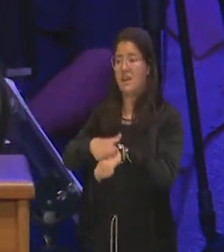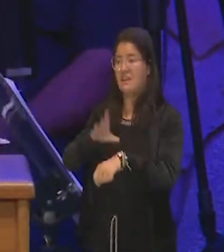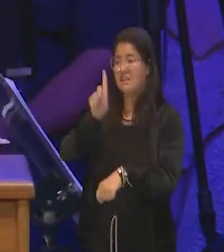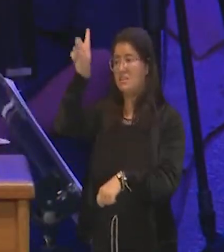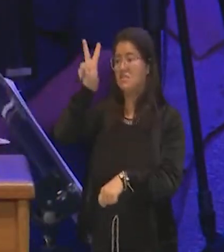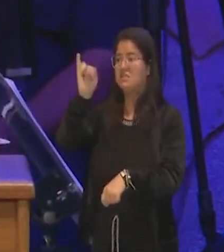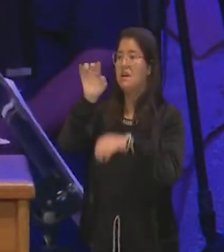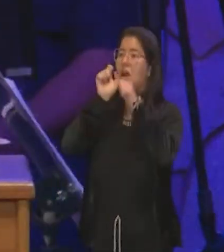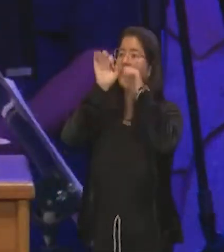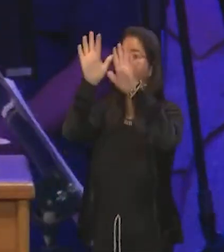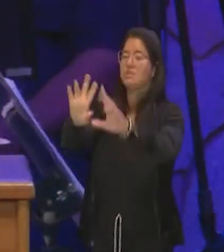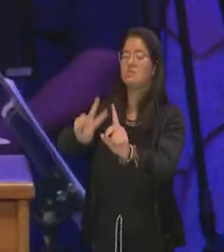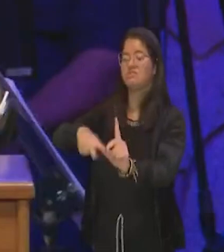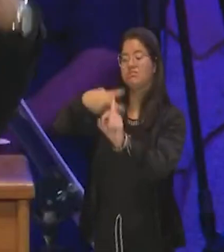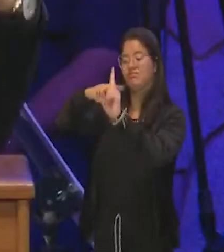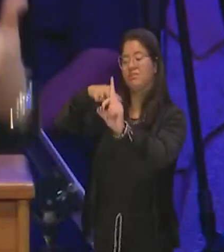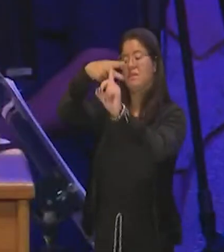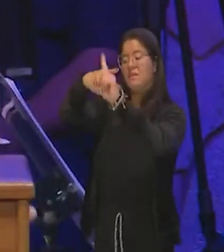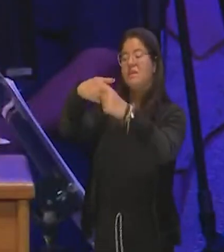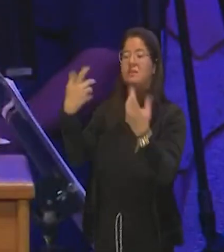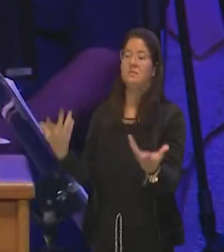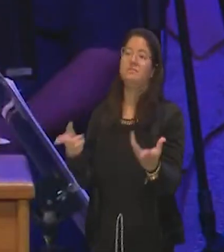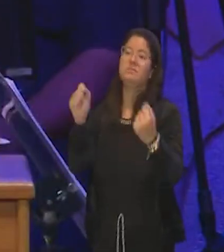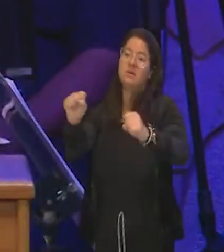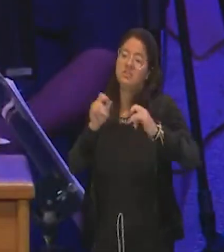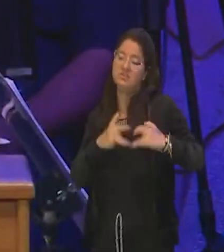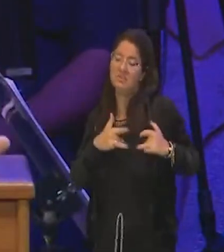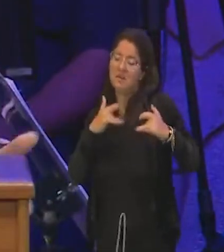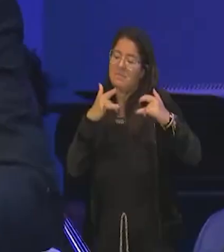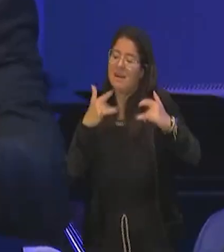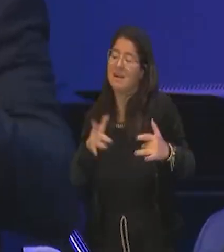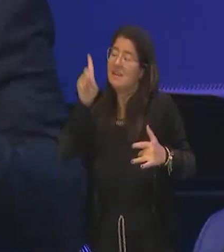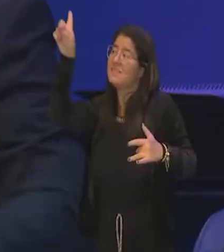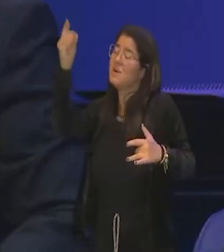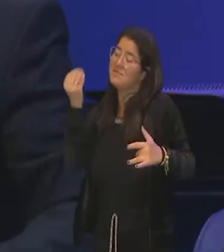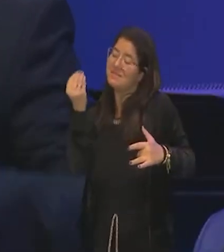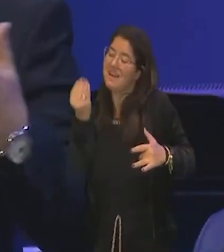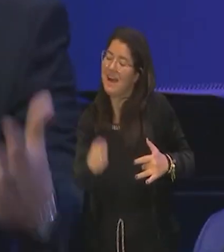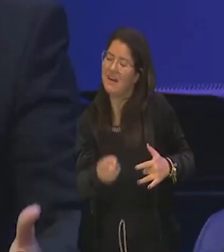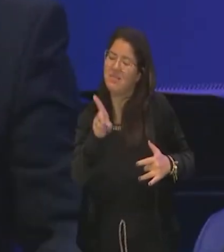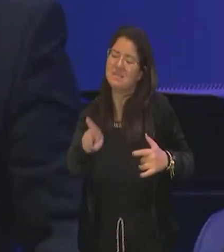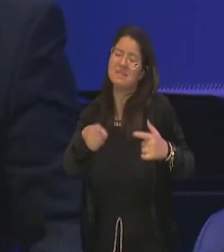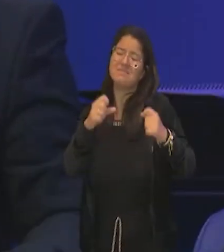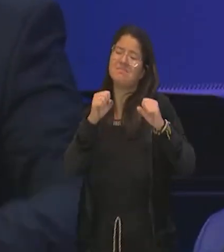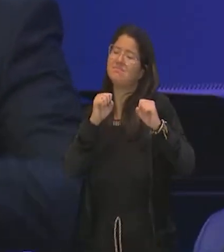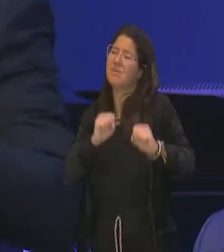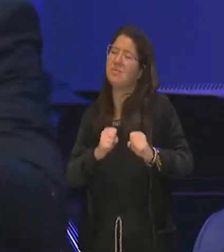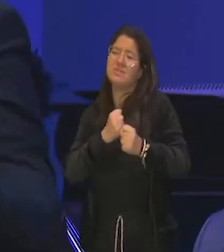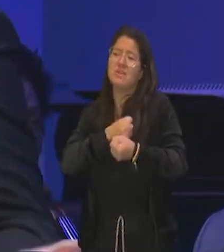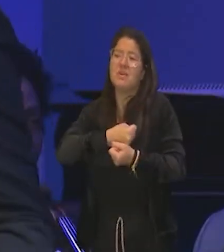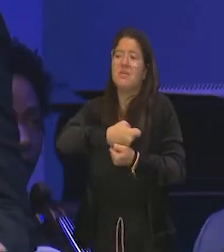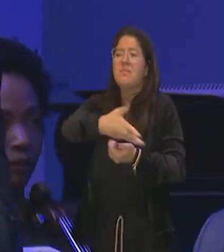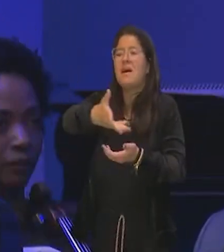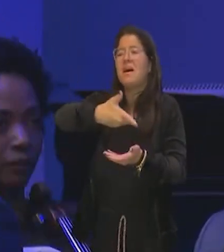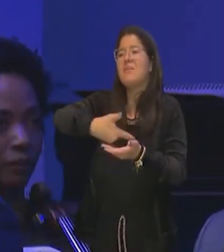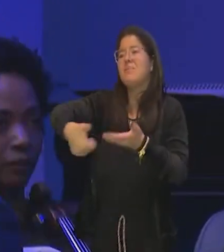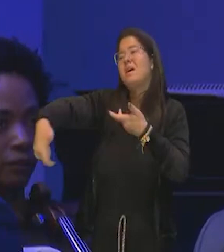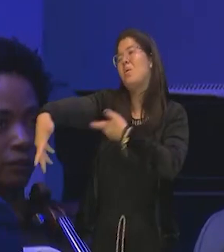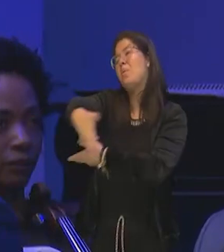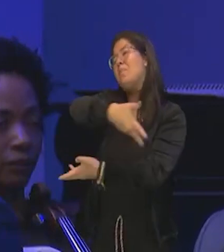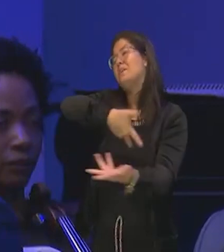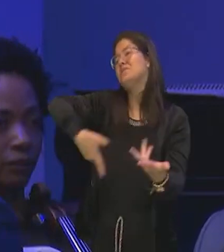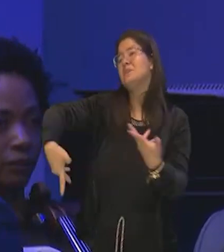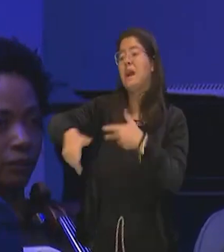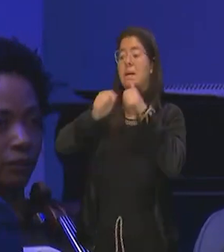Seja generoso com aquilo que Deus concede a você, porque Deus nos concede para compartilhar, para abençoar vidas. E